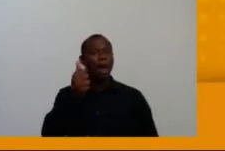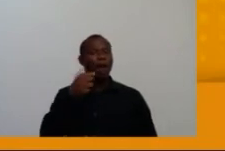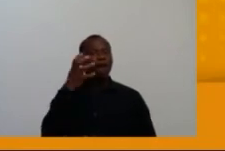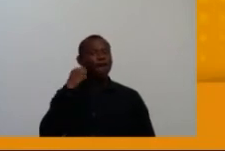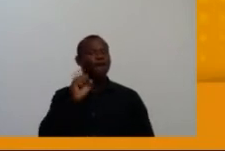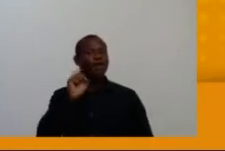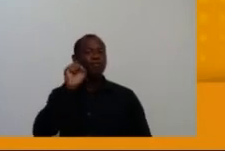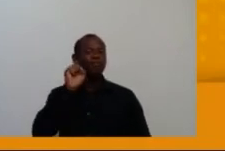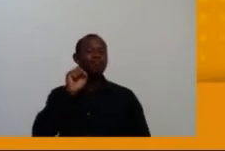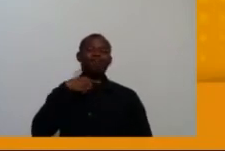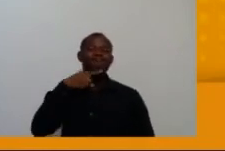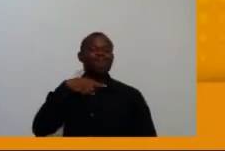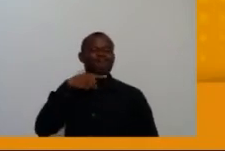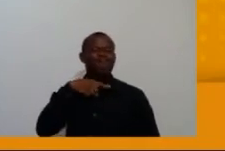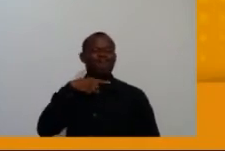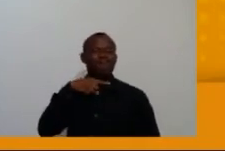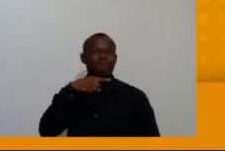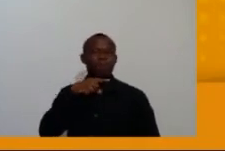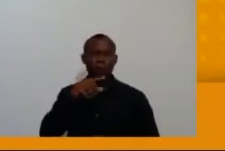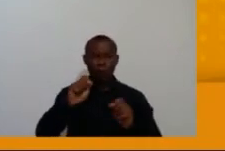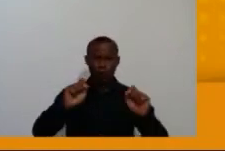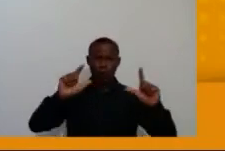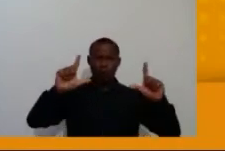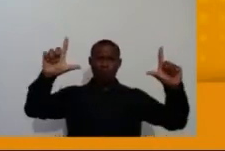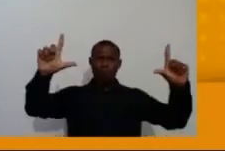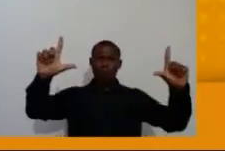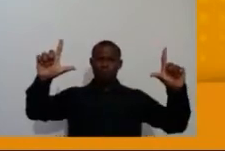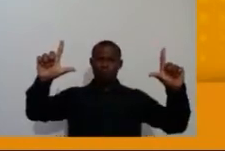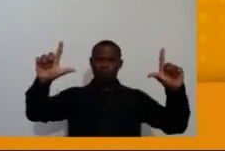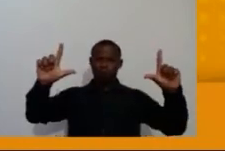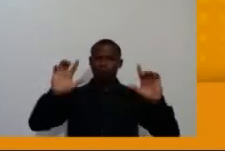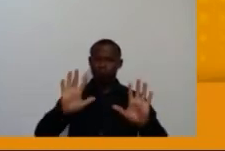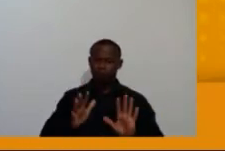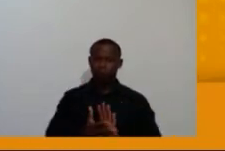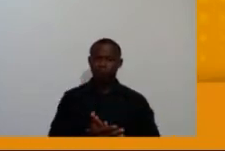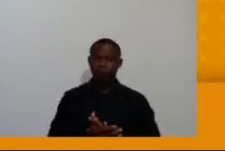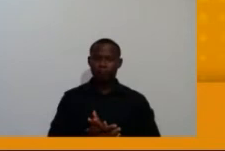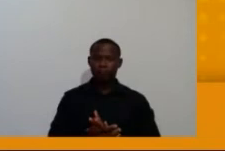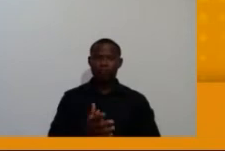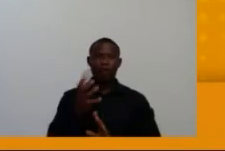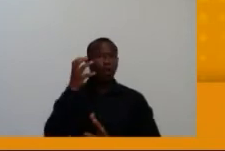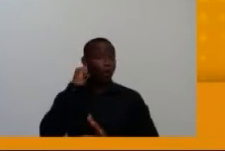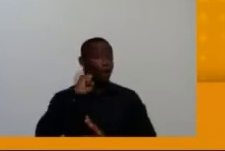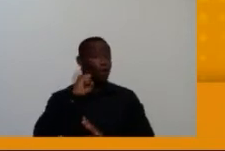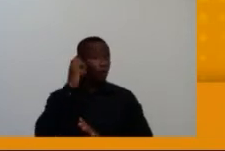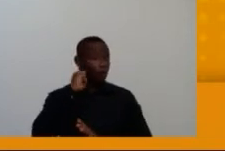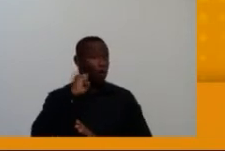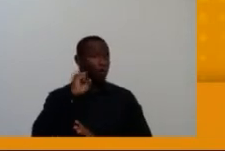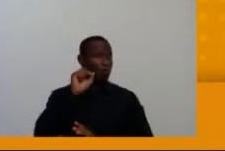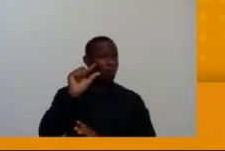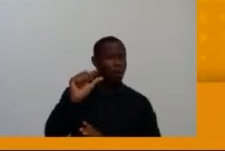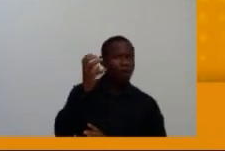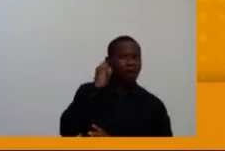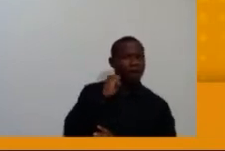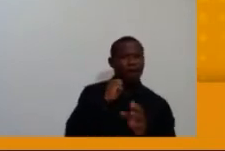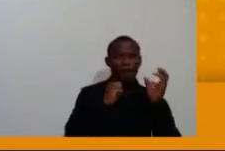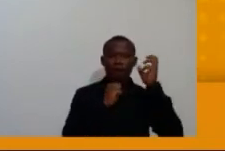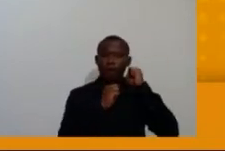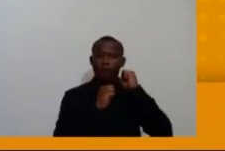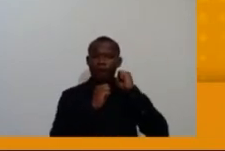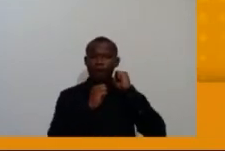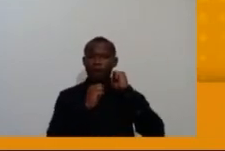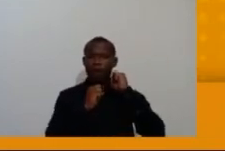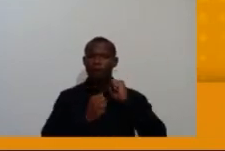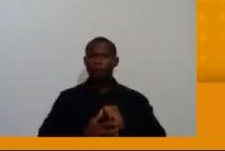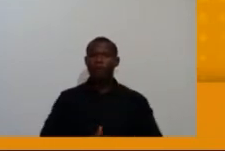Parece que a Kátia não está nos ouvindo. Deixa eu colocar na tela aí que eu faço o sinal. Eu estou ouvindo, Kátia. Nós estamos tá ouvindo,